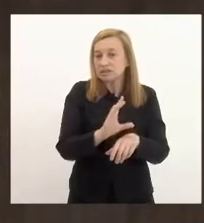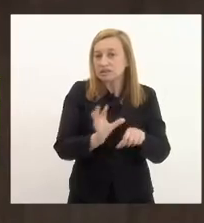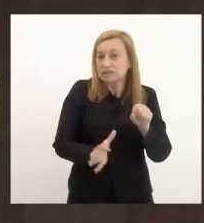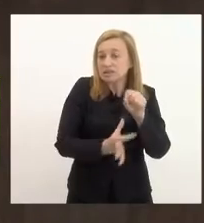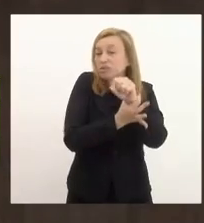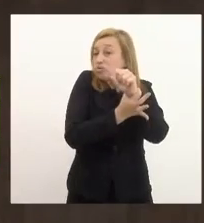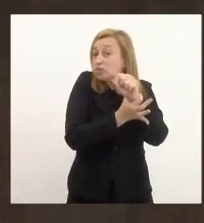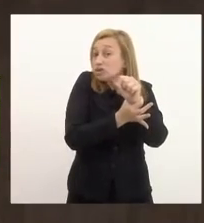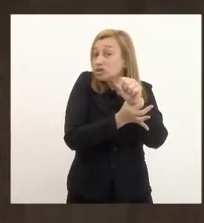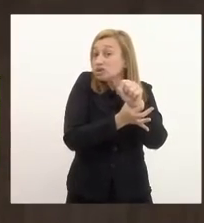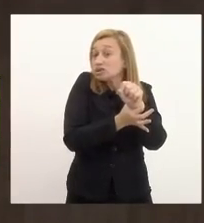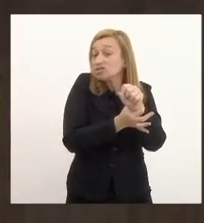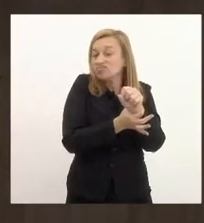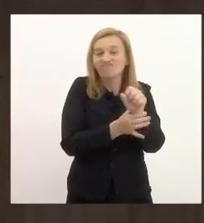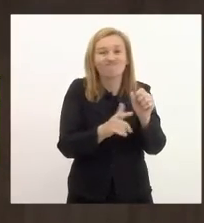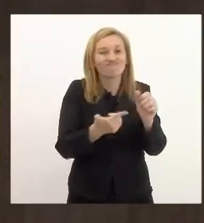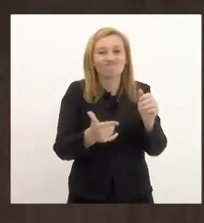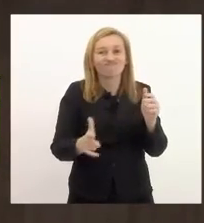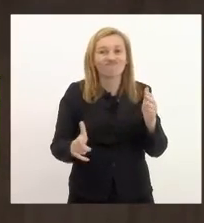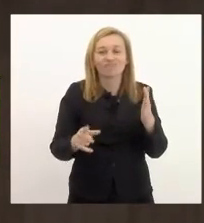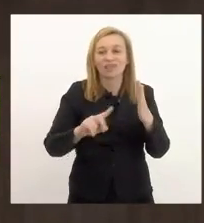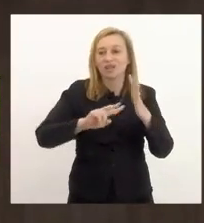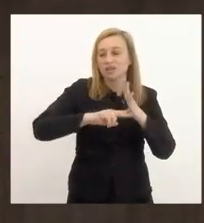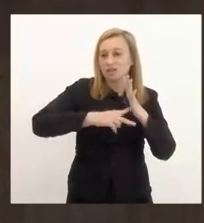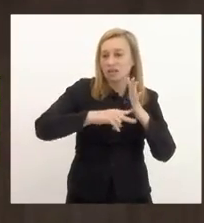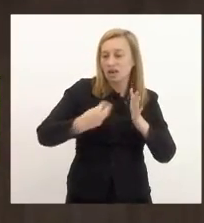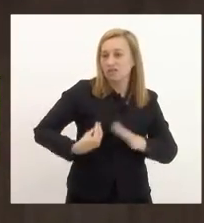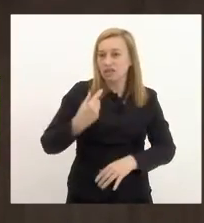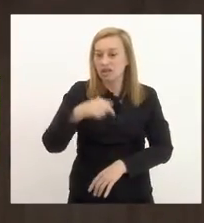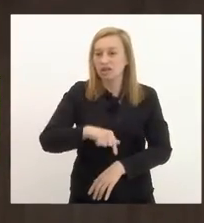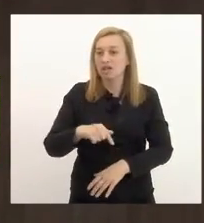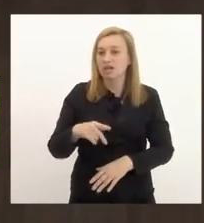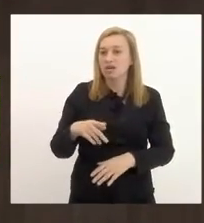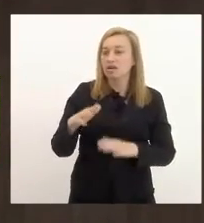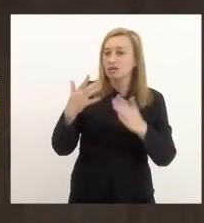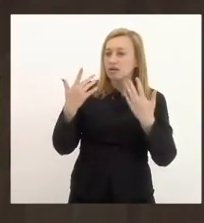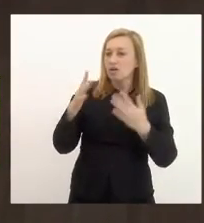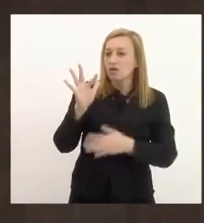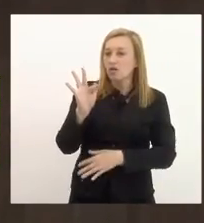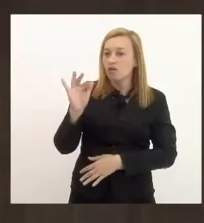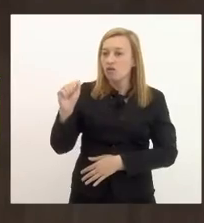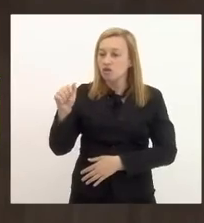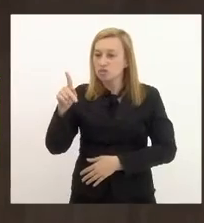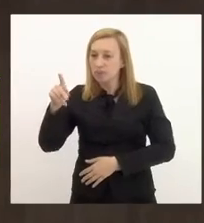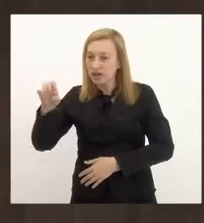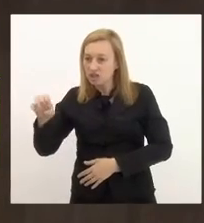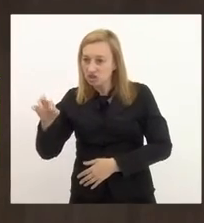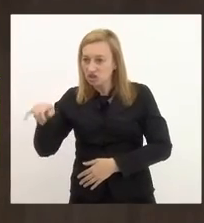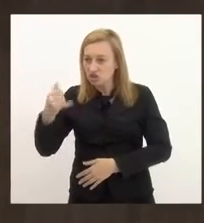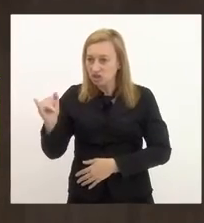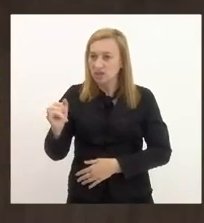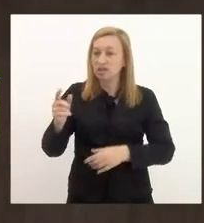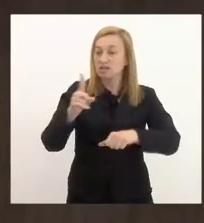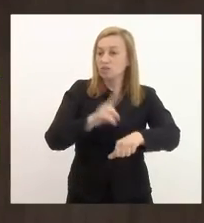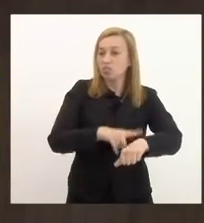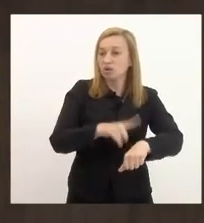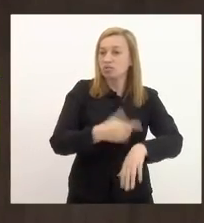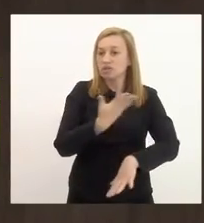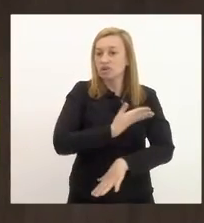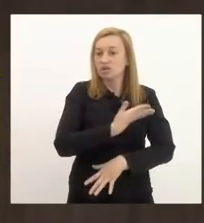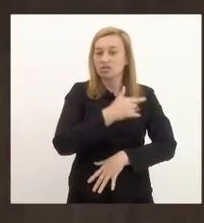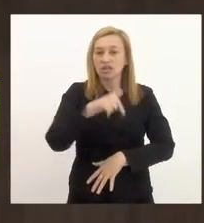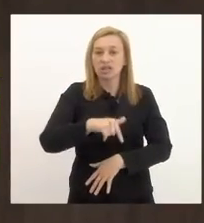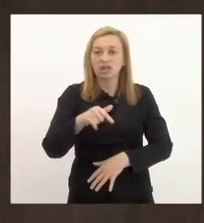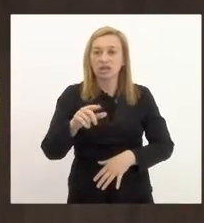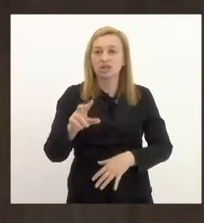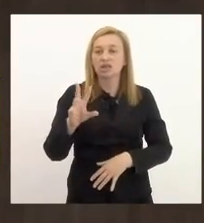garantem né Para que o sindicato aqui presente se eu Saúdo a presença do fasperj nesse momento as companheiros aqui